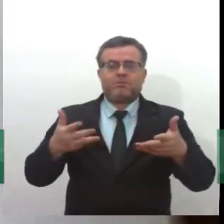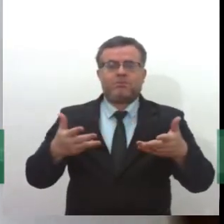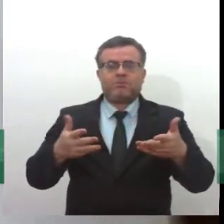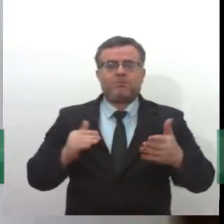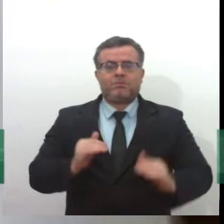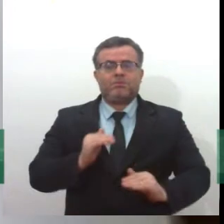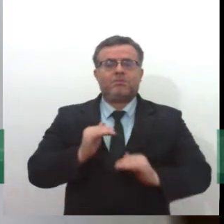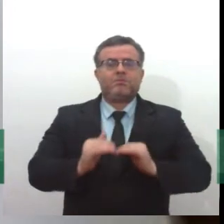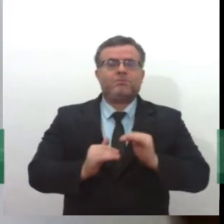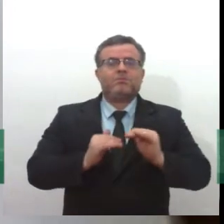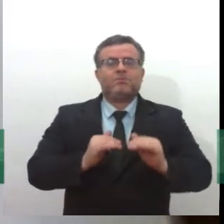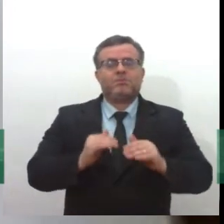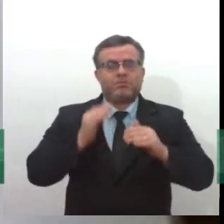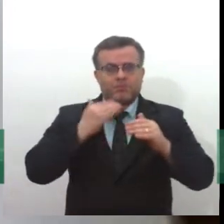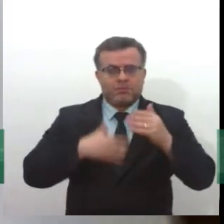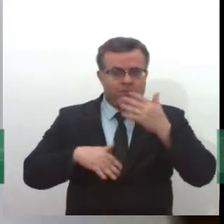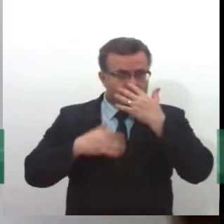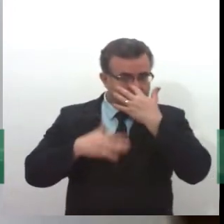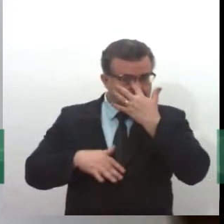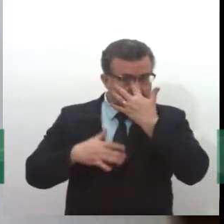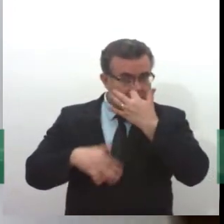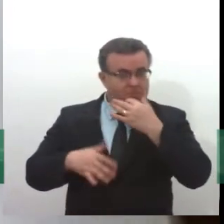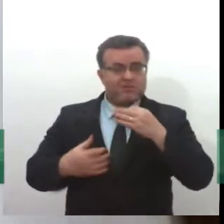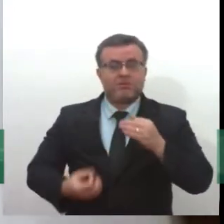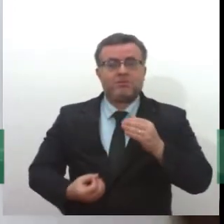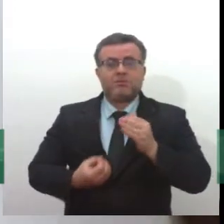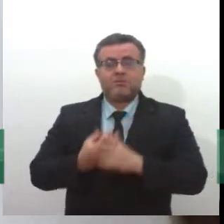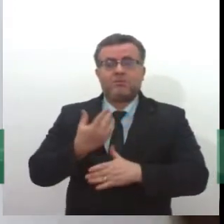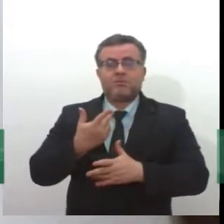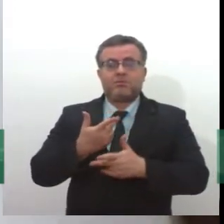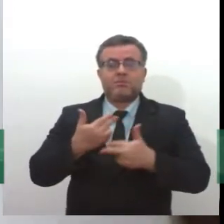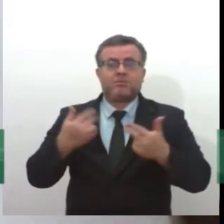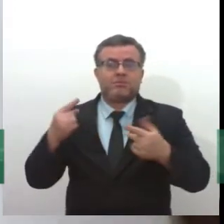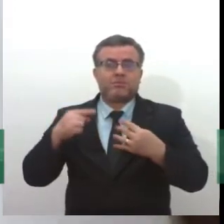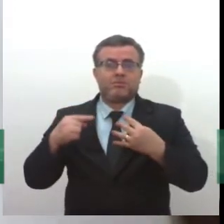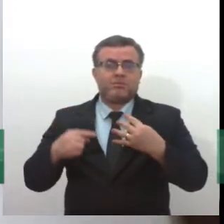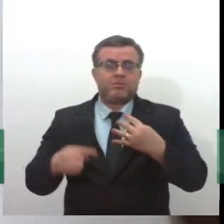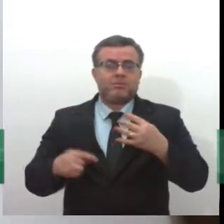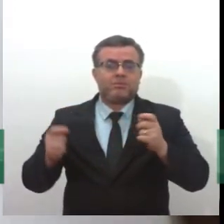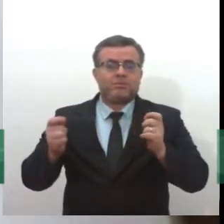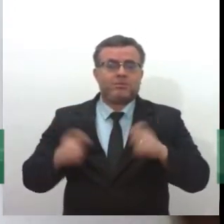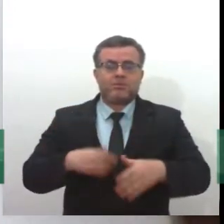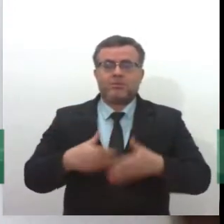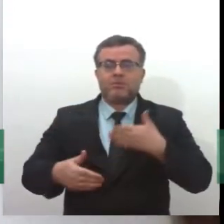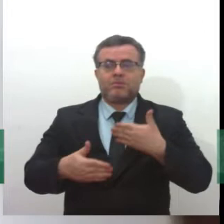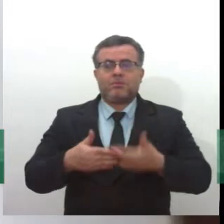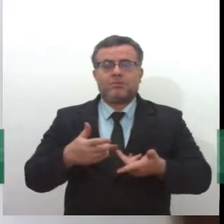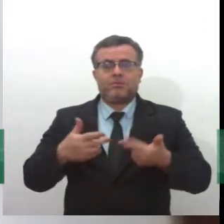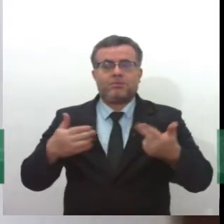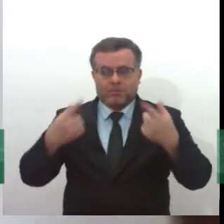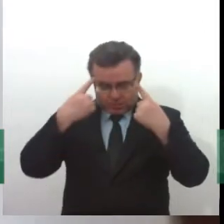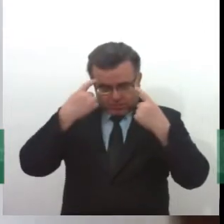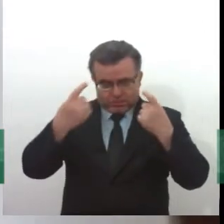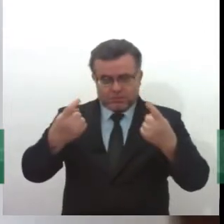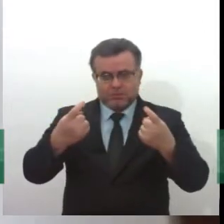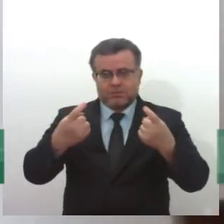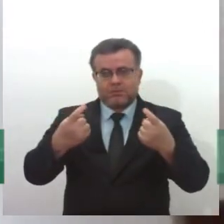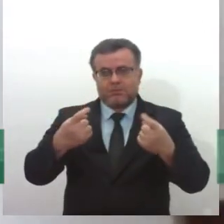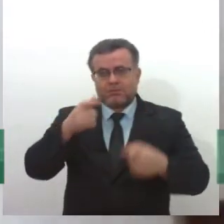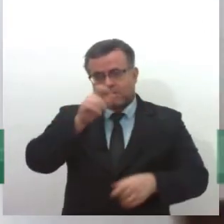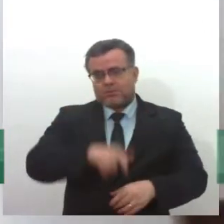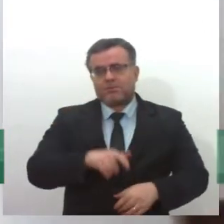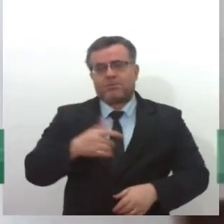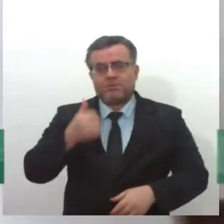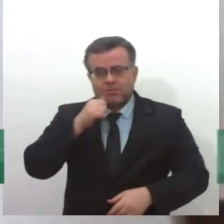diga-se de passagem, na criação de mecanismos punitivos para qualquer tipo de forma de violência contra a mulher, e a gente,